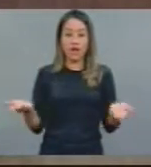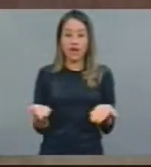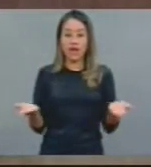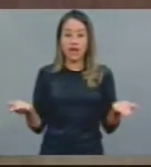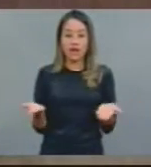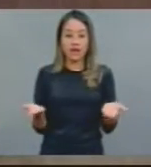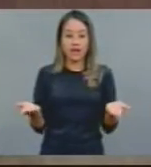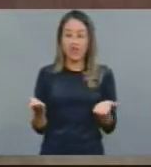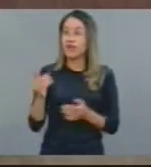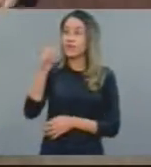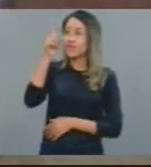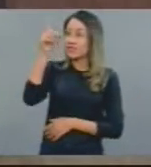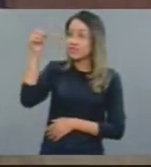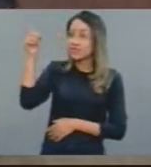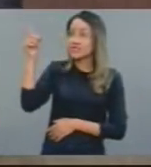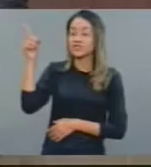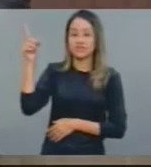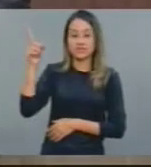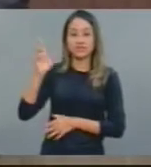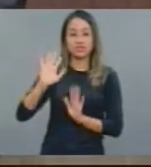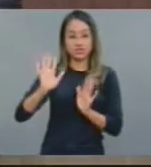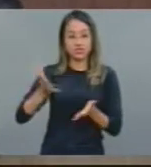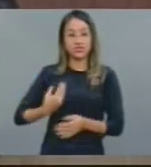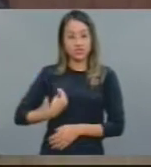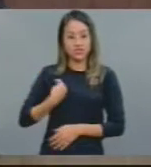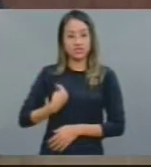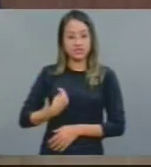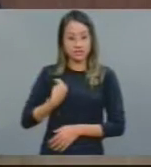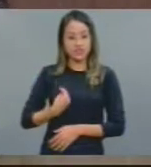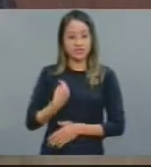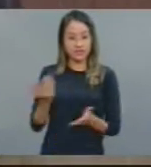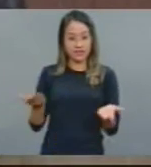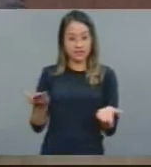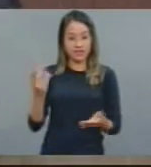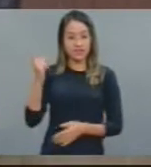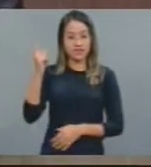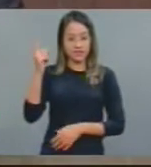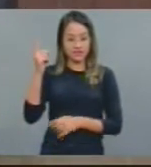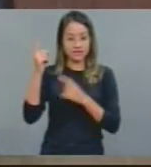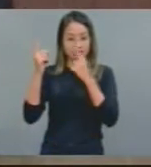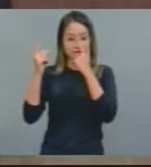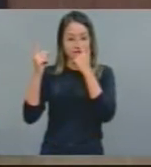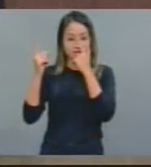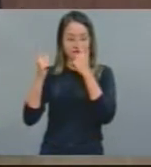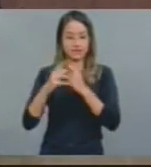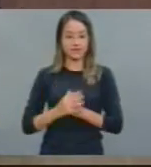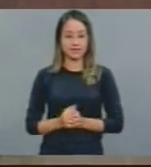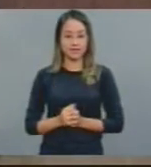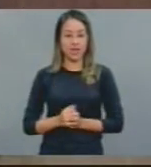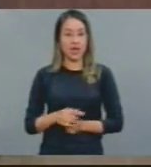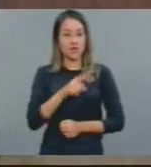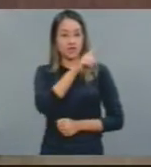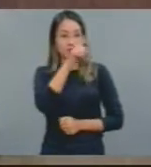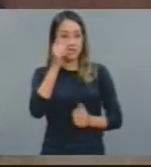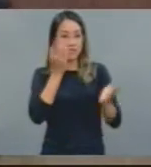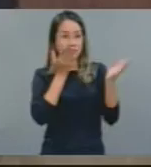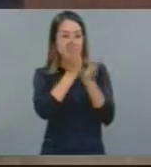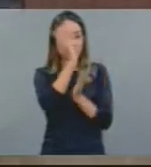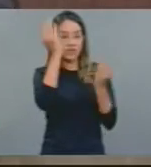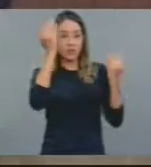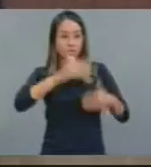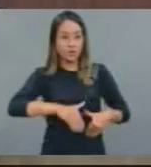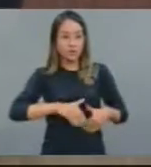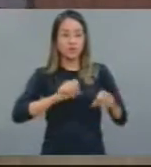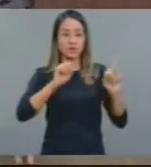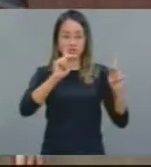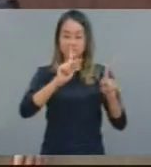os servidores que já estão no serviço público. Daqui a pouco, deputado capitão.